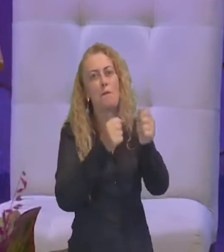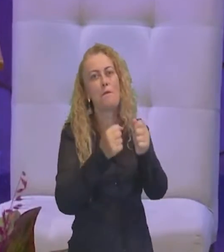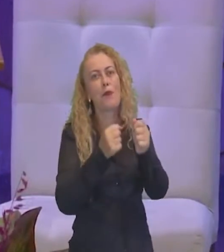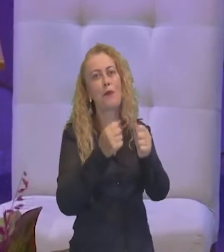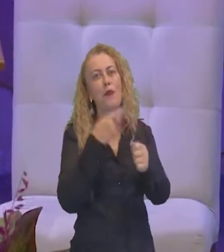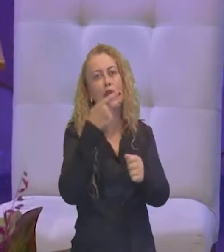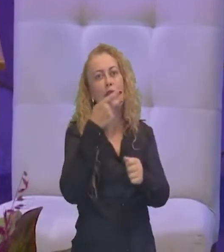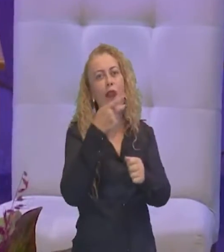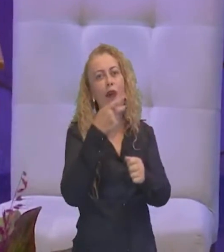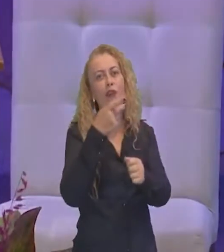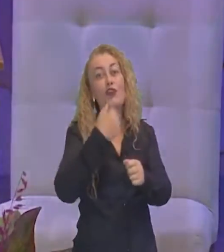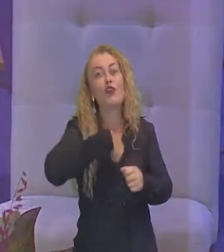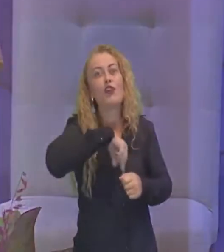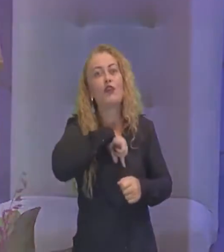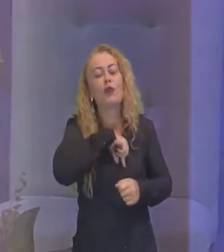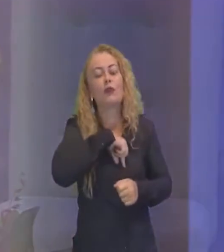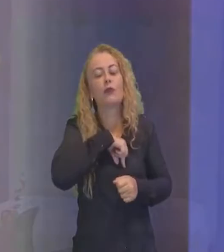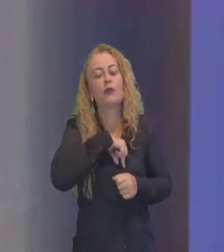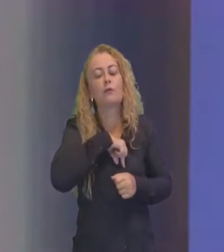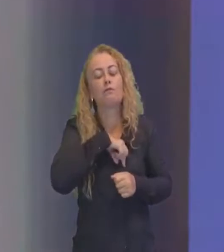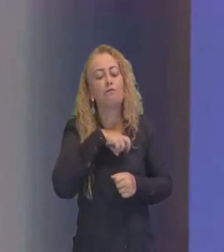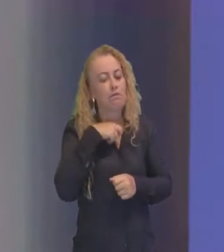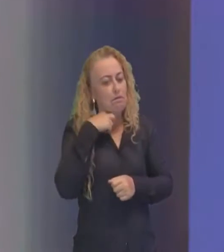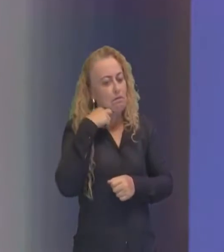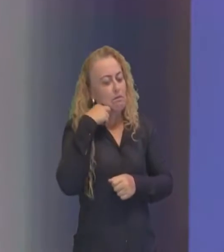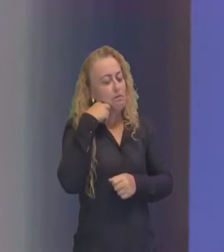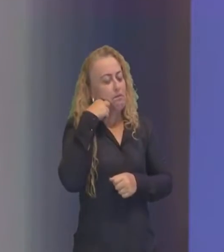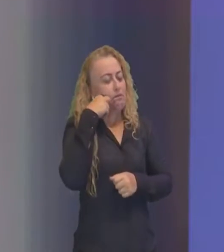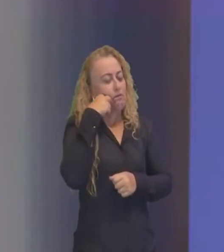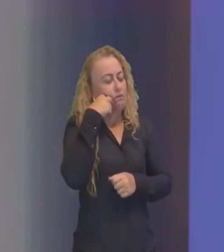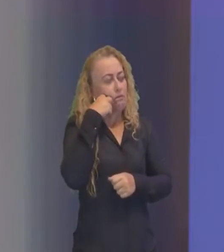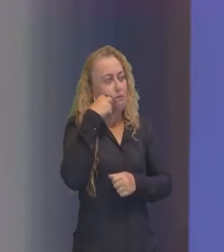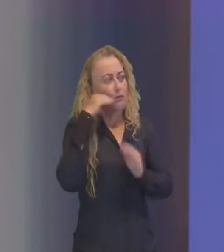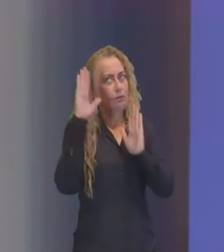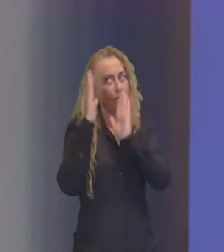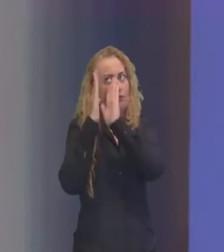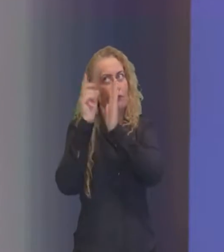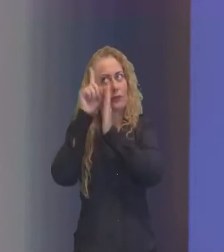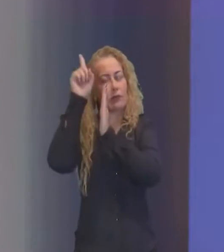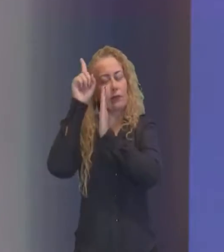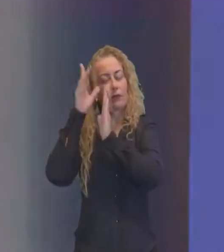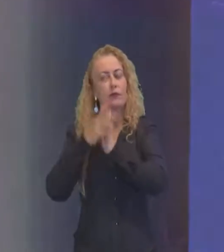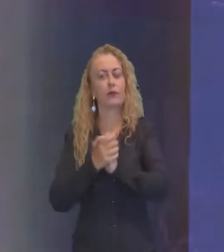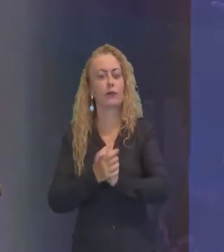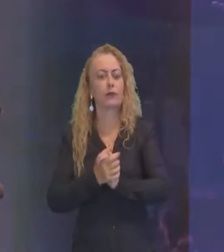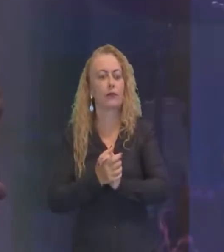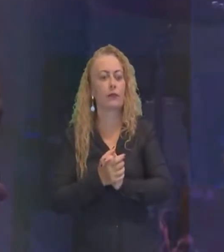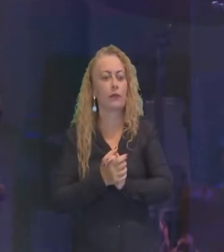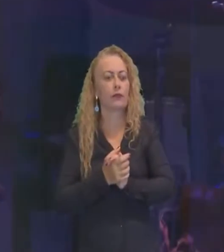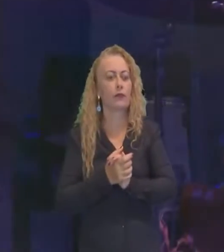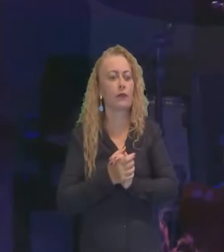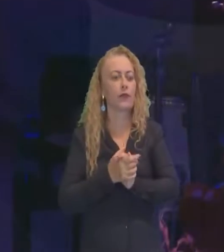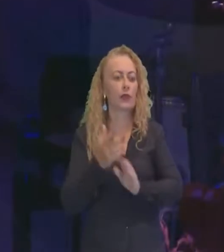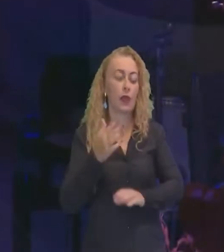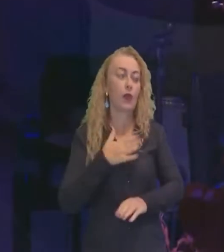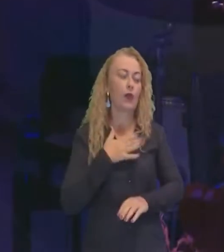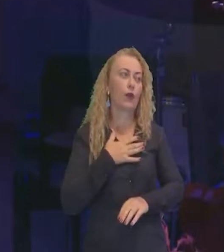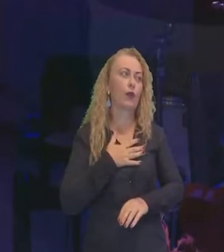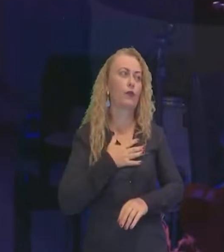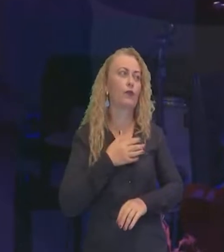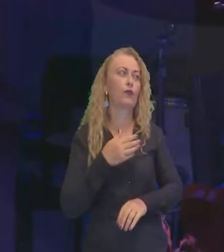Nós somos muito tímidos diante de Deus. Eu pastoreava a igreja